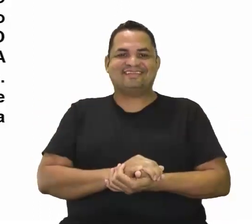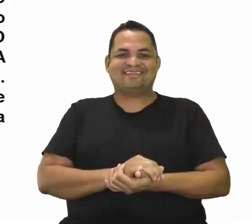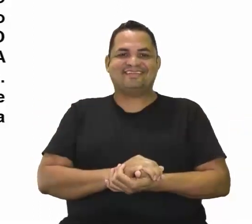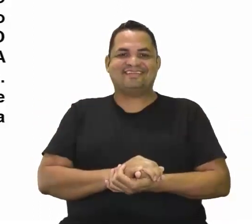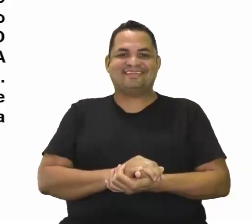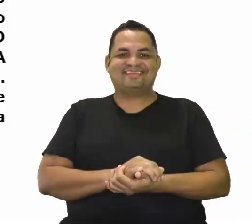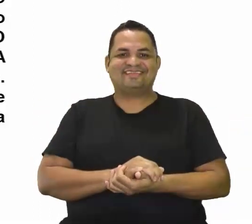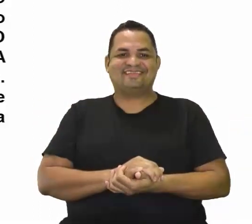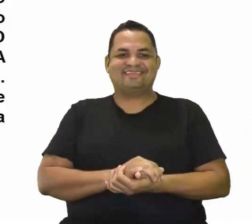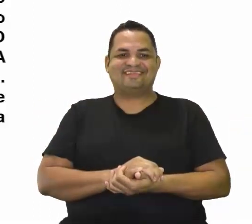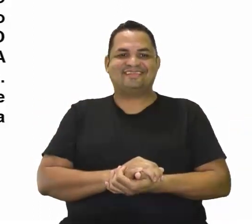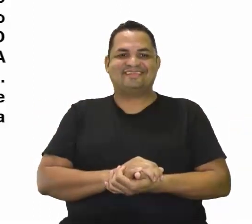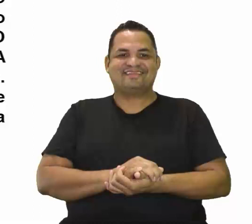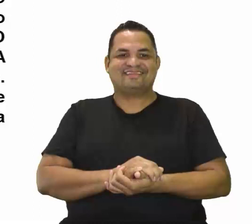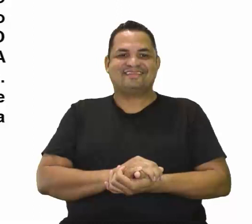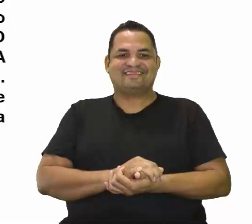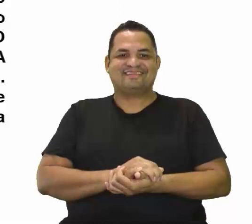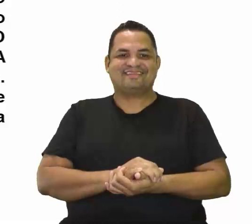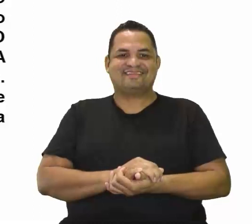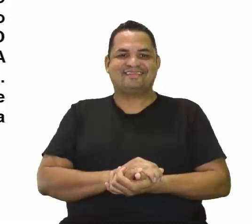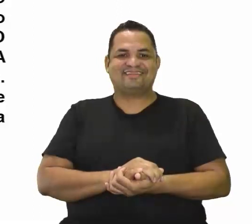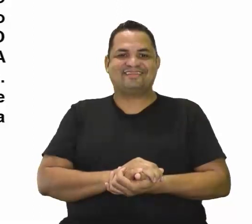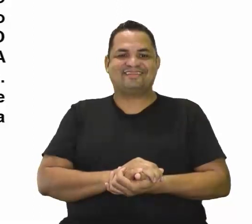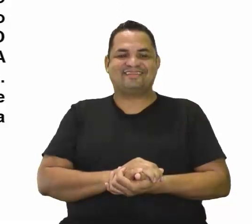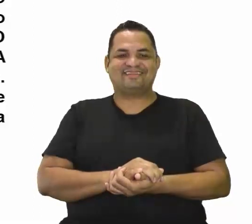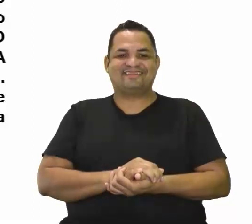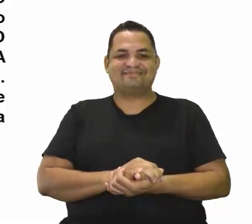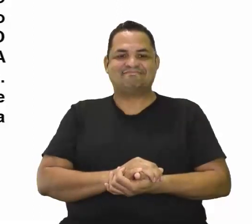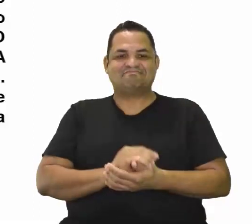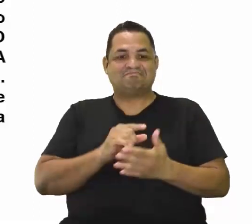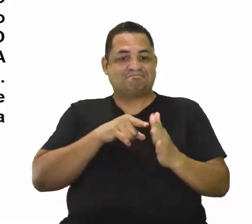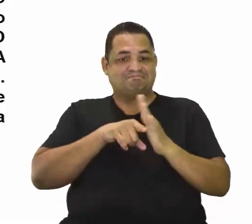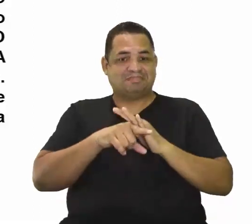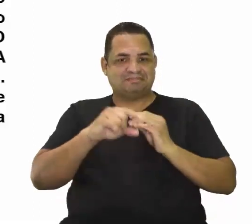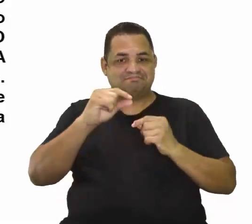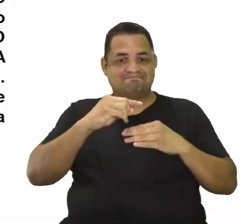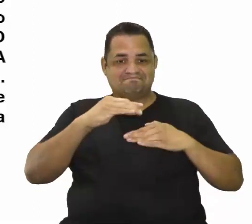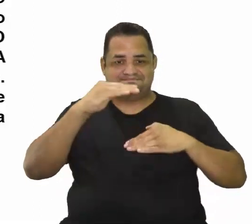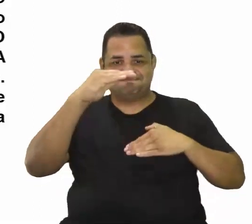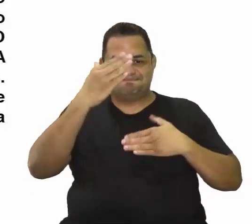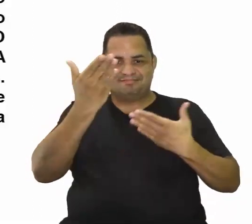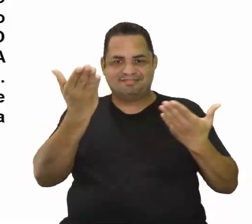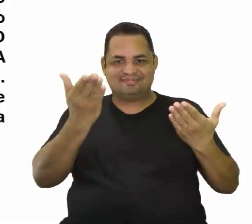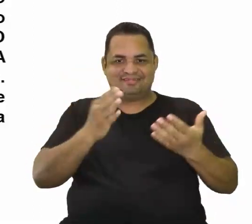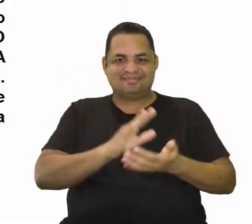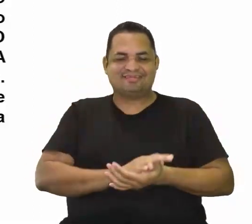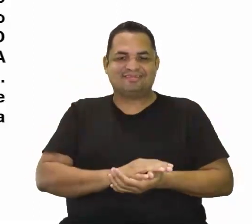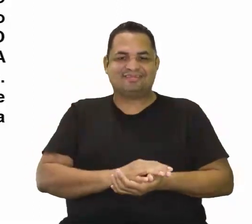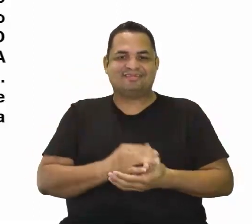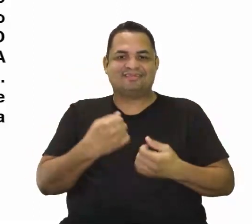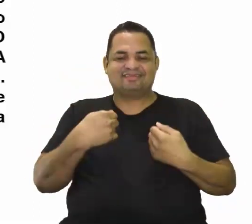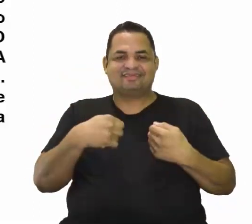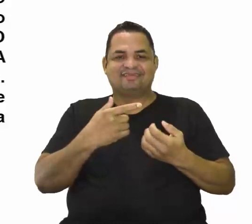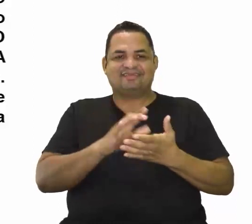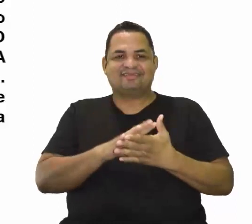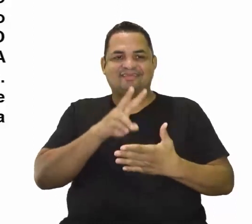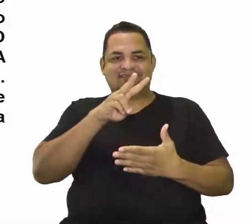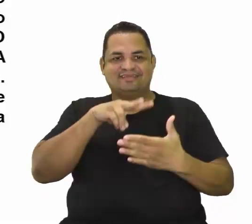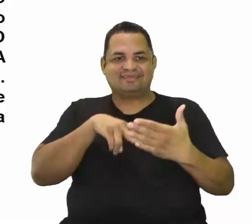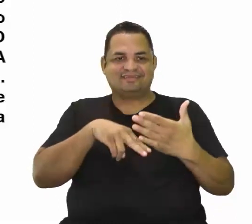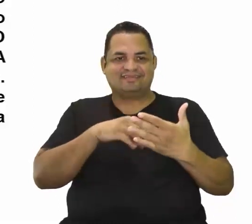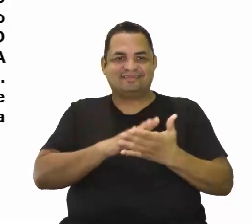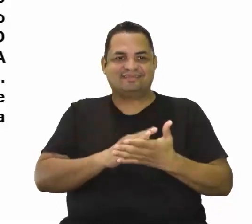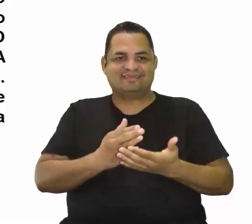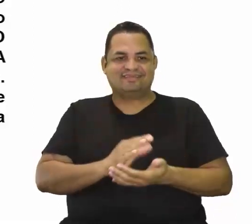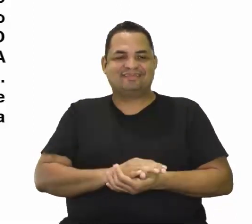não? Olha só, olha o tamanho da pergunta. Vamos lá, tem que ler, né? Leia este